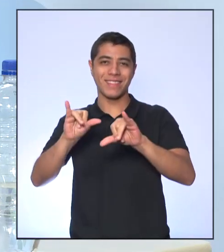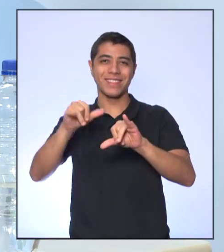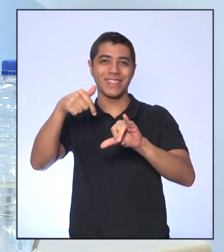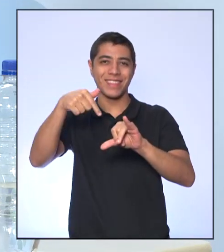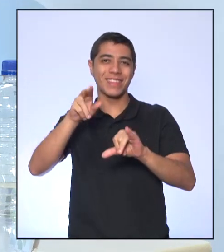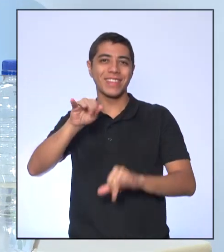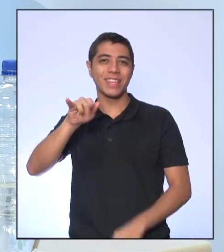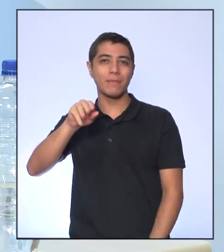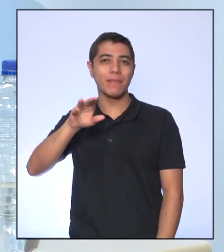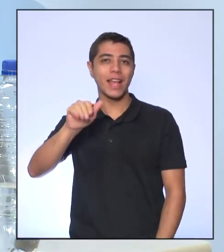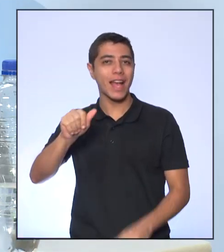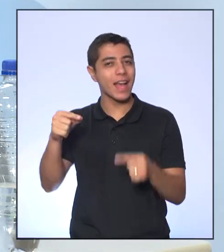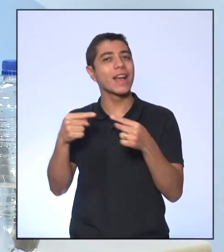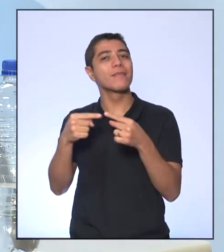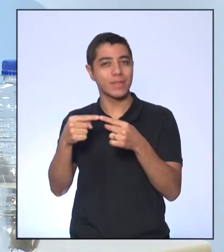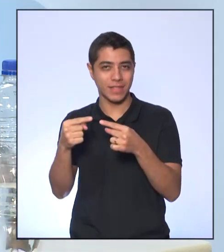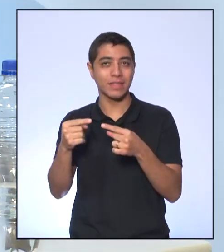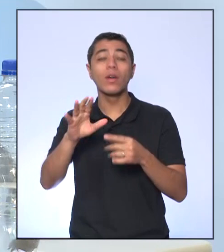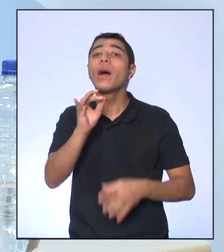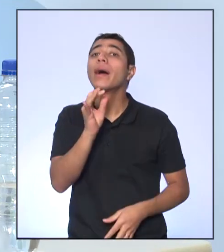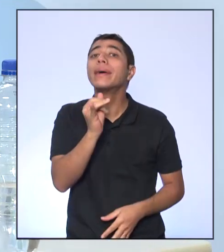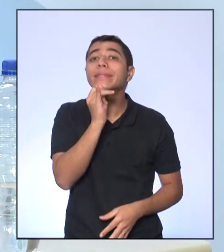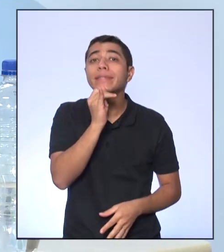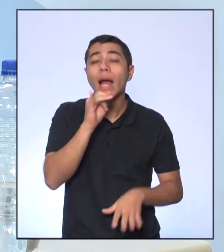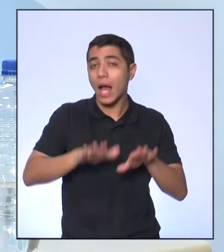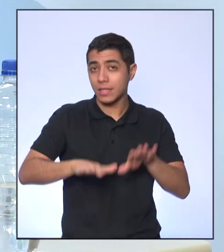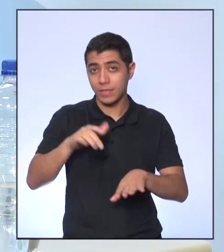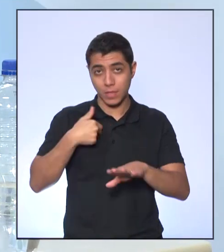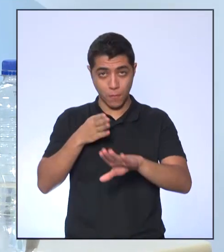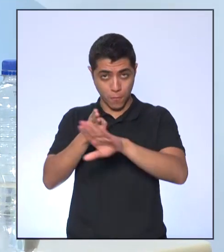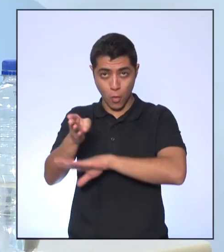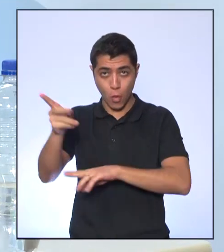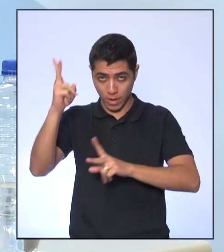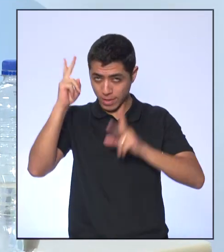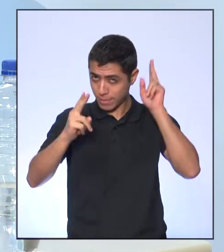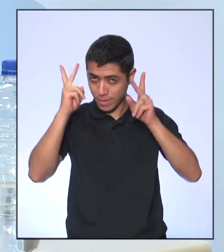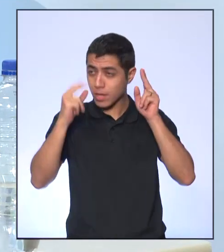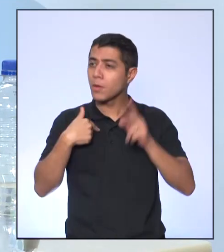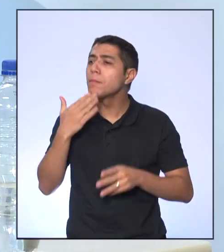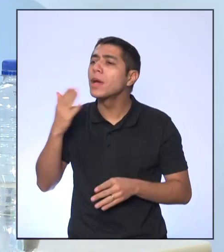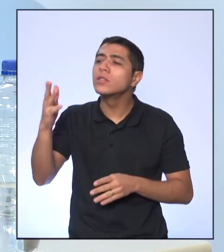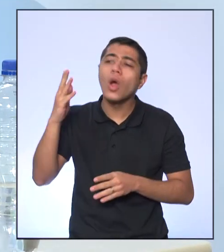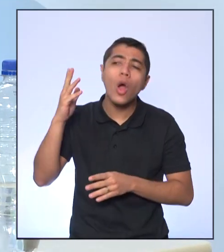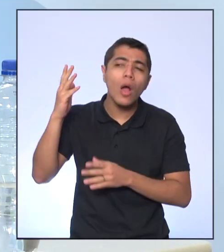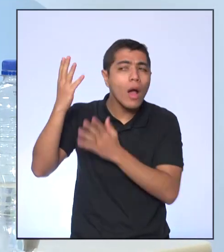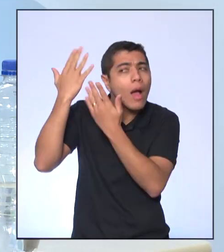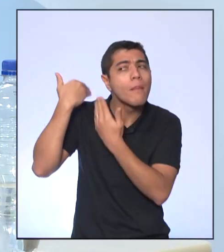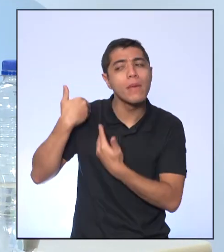corta as pontinhas, tá precisando, né? Corta as pontinhas no meu cabelo. Isso seria uma transformação química?